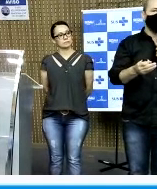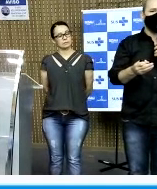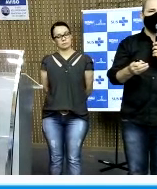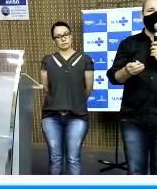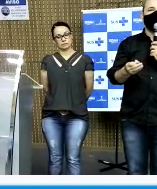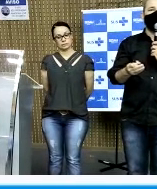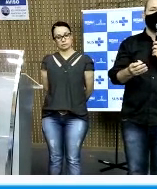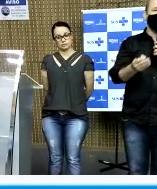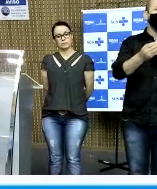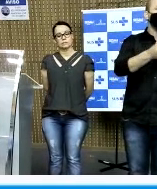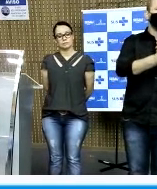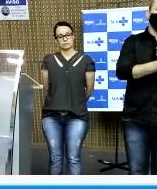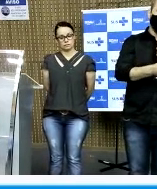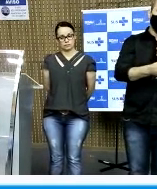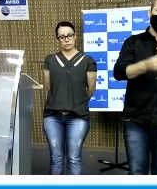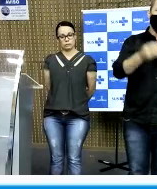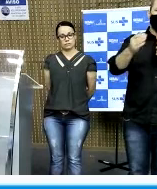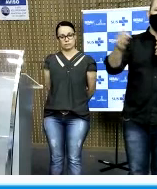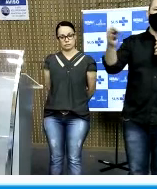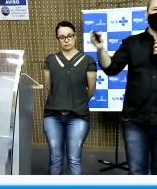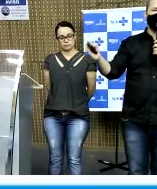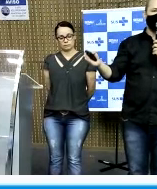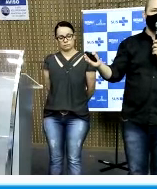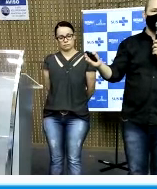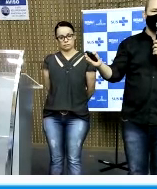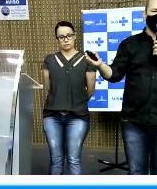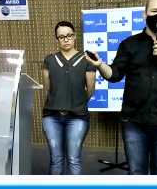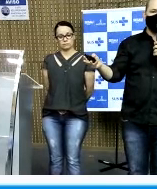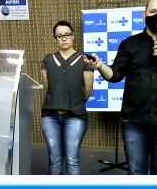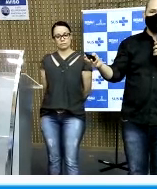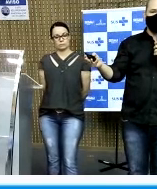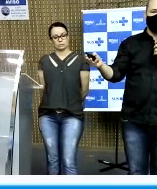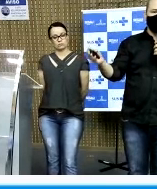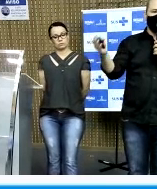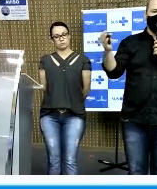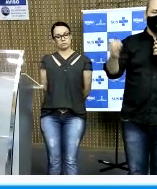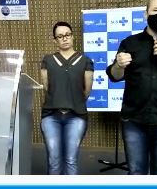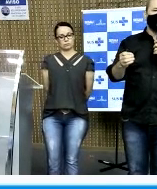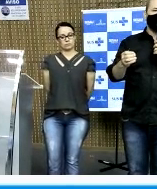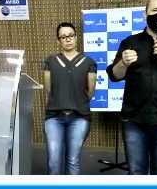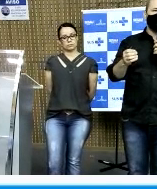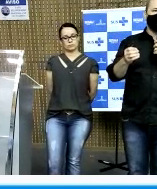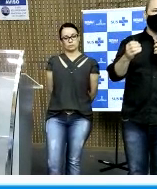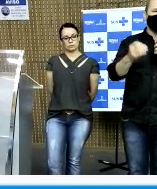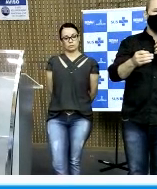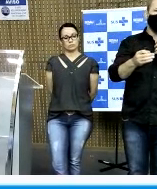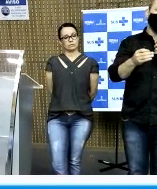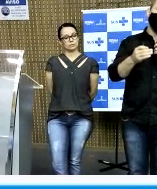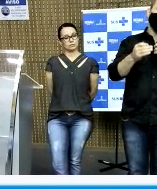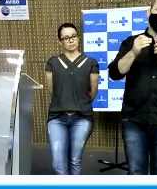nosso farmacêutico ele atende tanto a nossa UBS quanto o CRS. Então, eu tenho, assim, um farmacêutico que está na